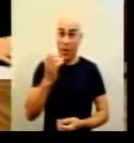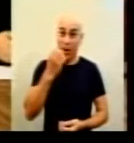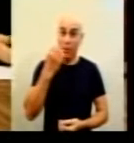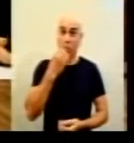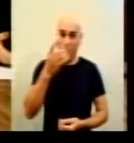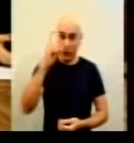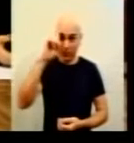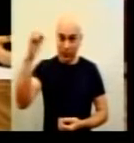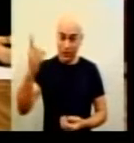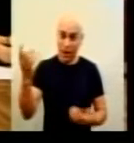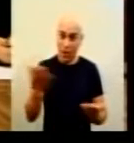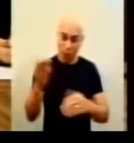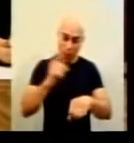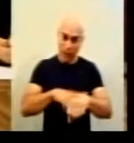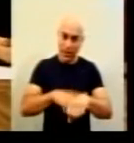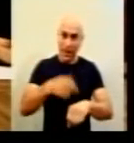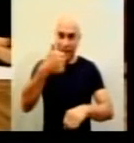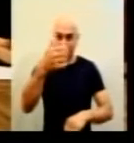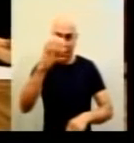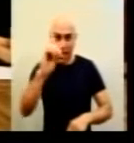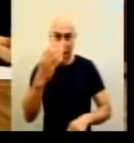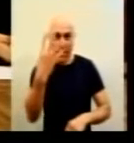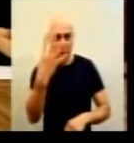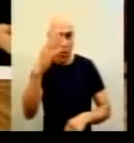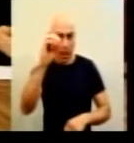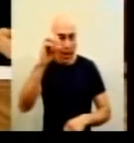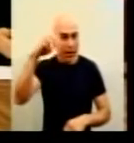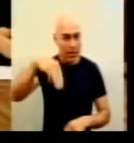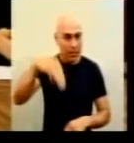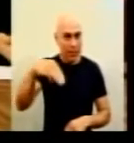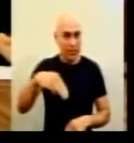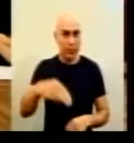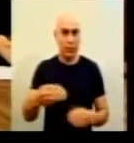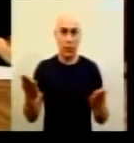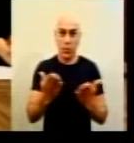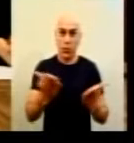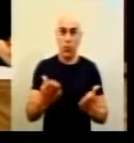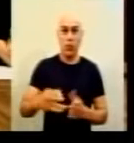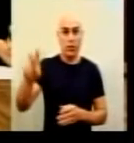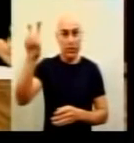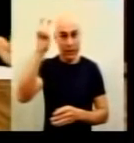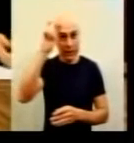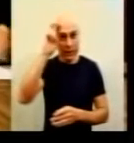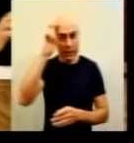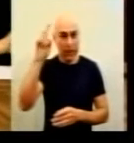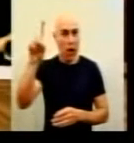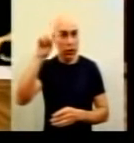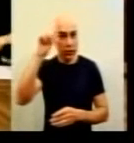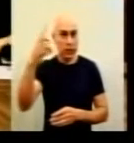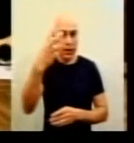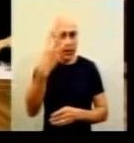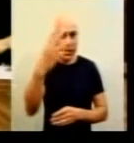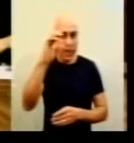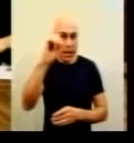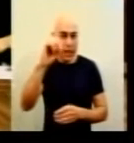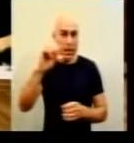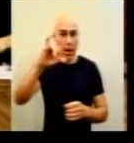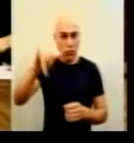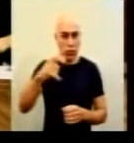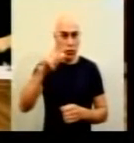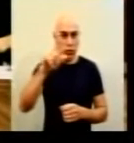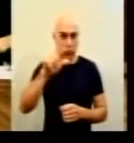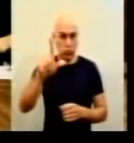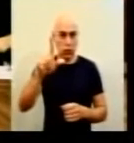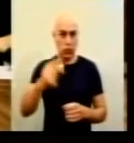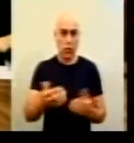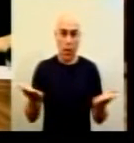Bom dia, agora são 10 horas e 43 minutos. Hoje é quinta-feira, dia 30 de julho, e essa é a nossa